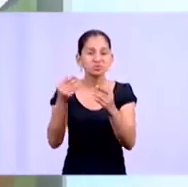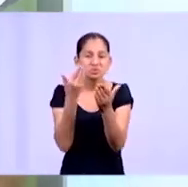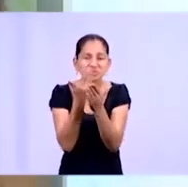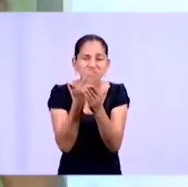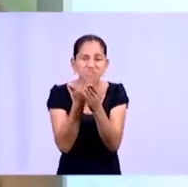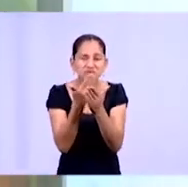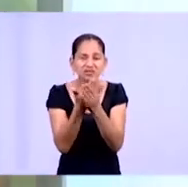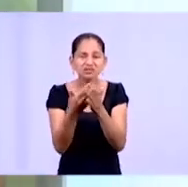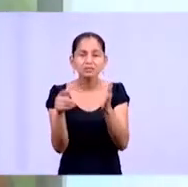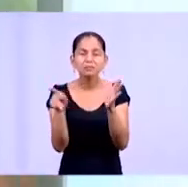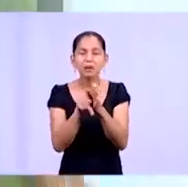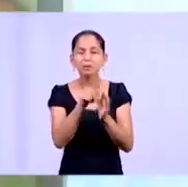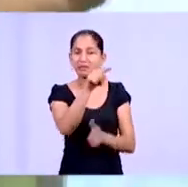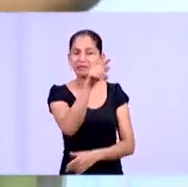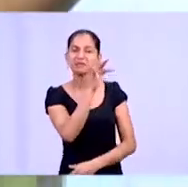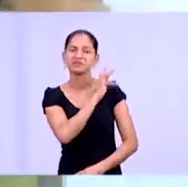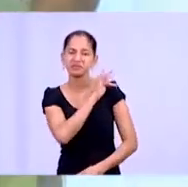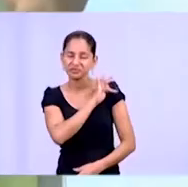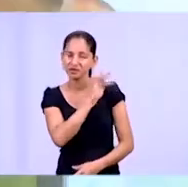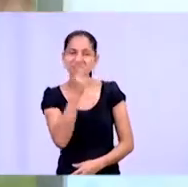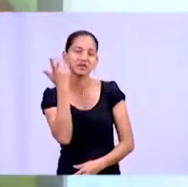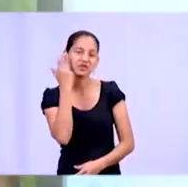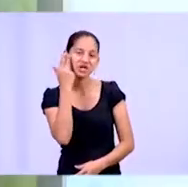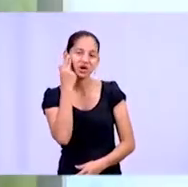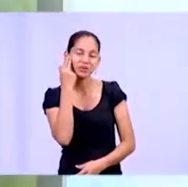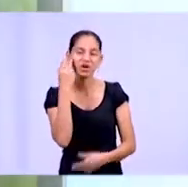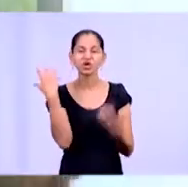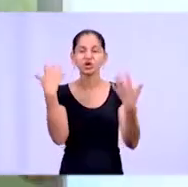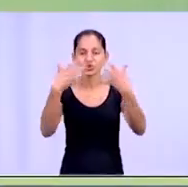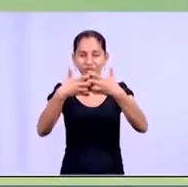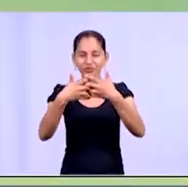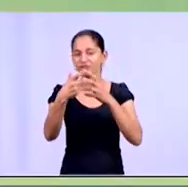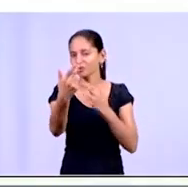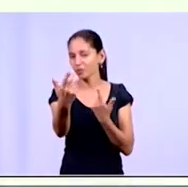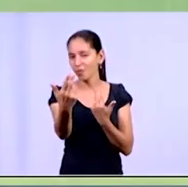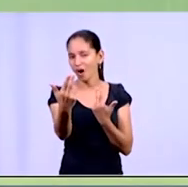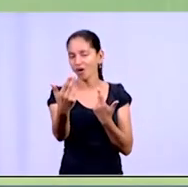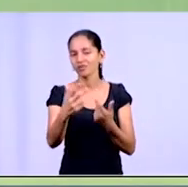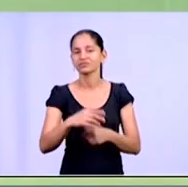estudantes universitários, assim como vocês, estudantes do IFRO, né?